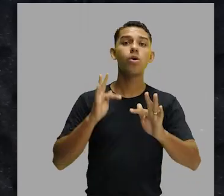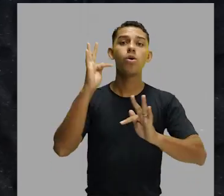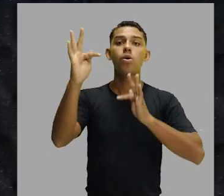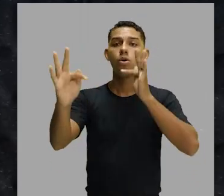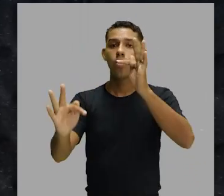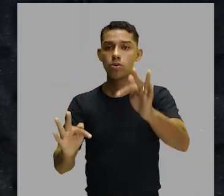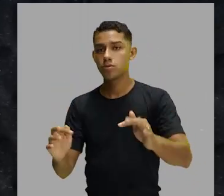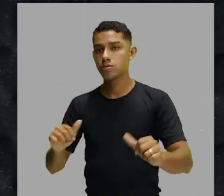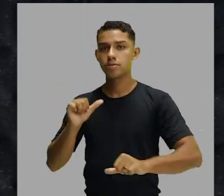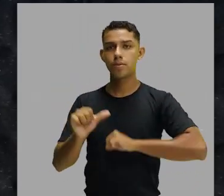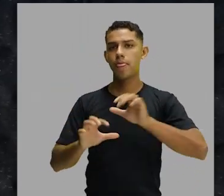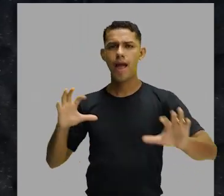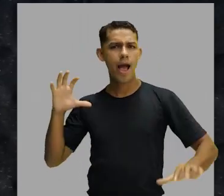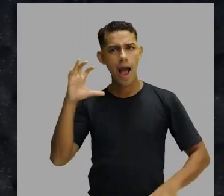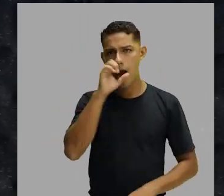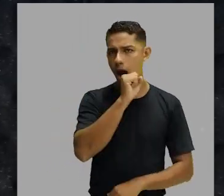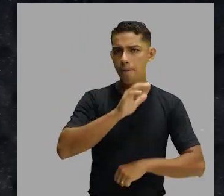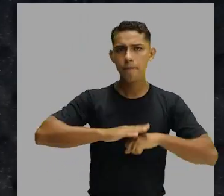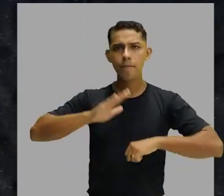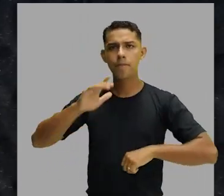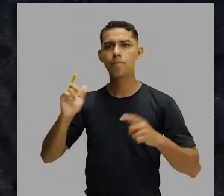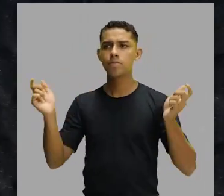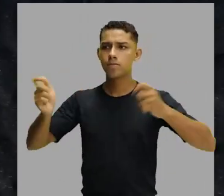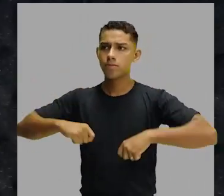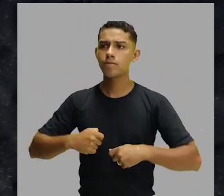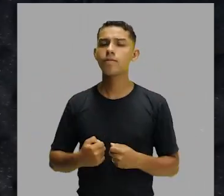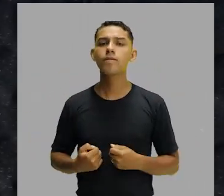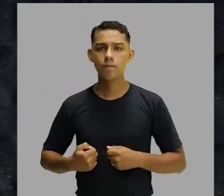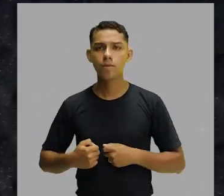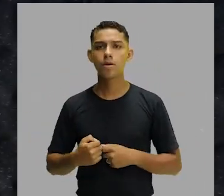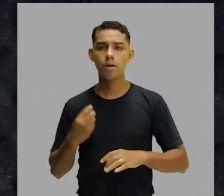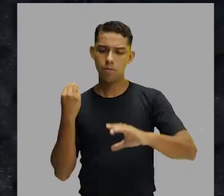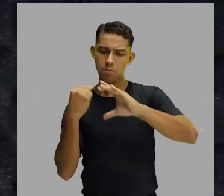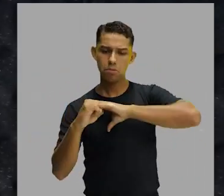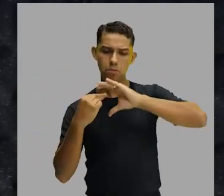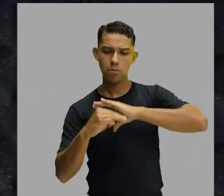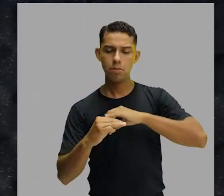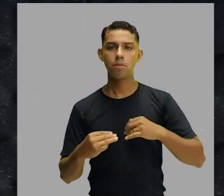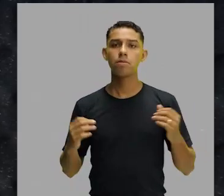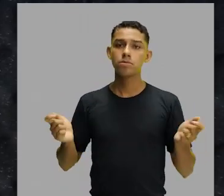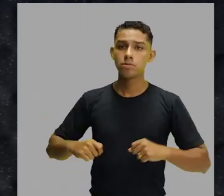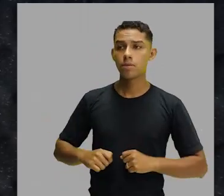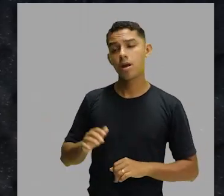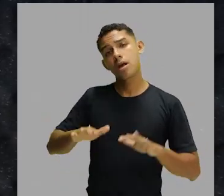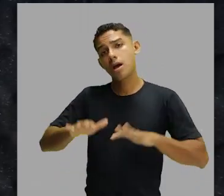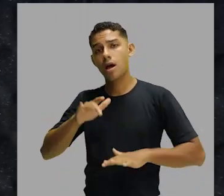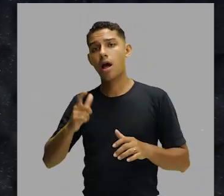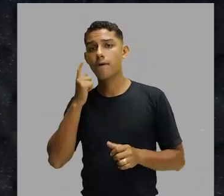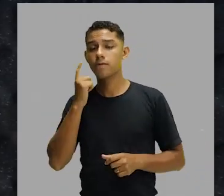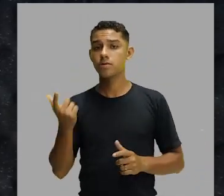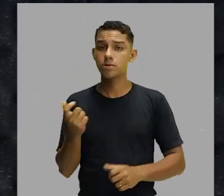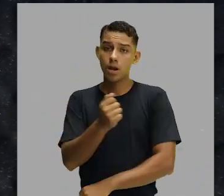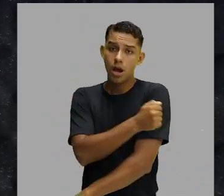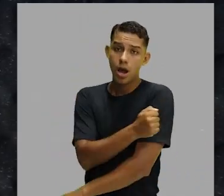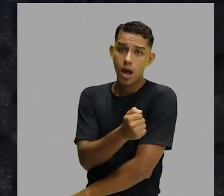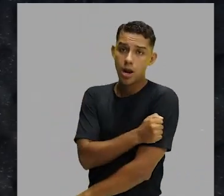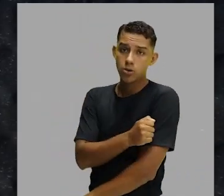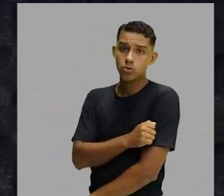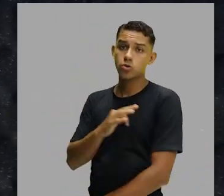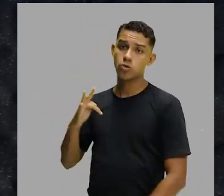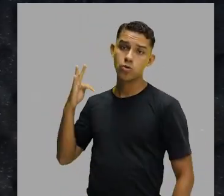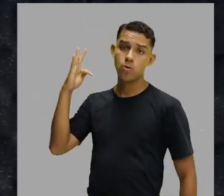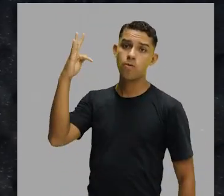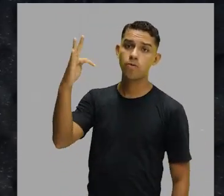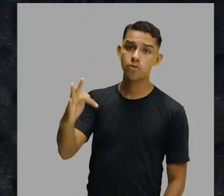forma mais rápida, mais instantânea de se enviar mensagem, né? Talvez os alunos do futuro, daqui a